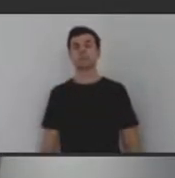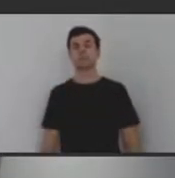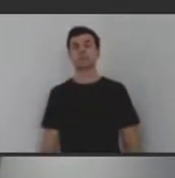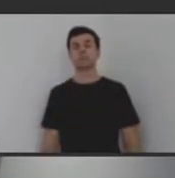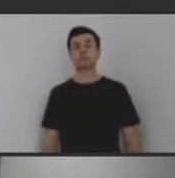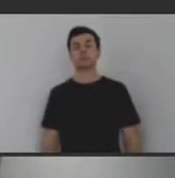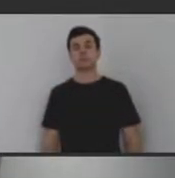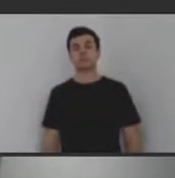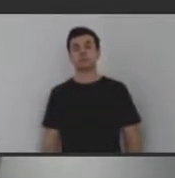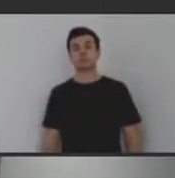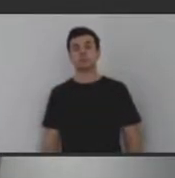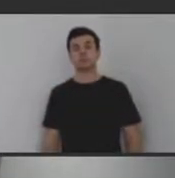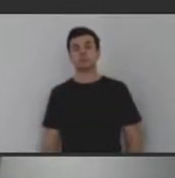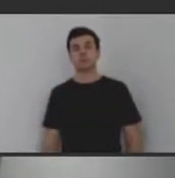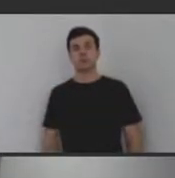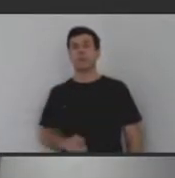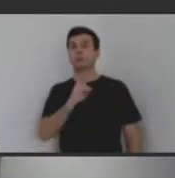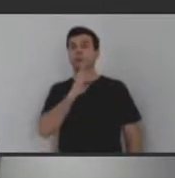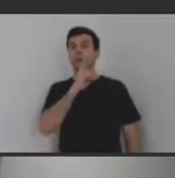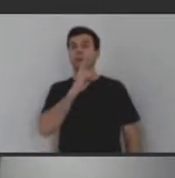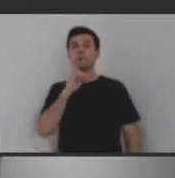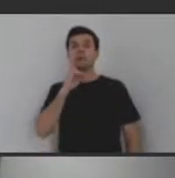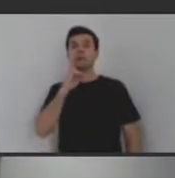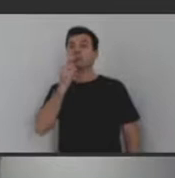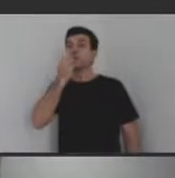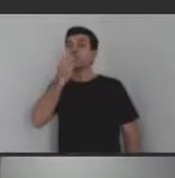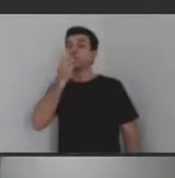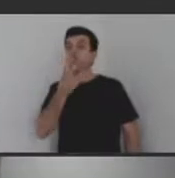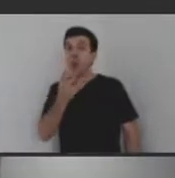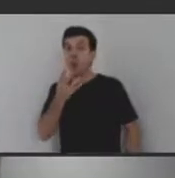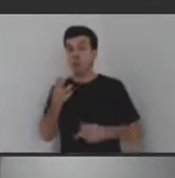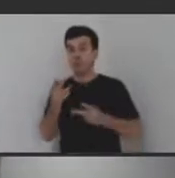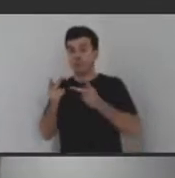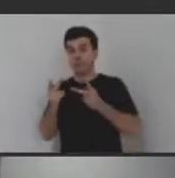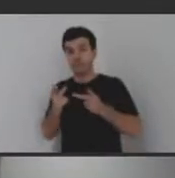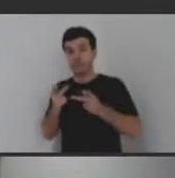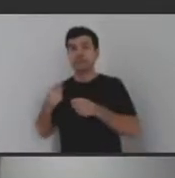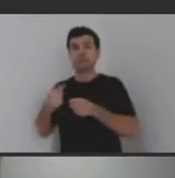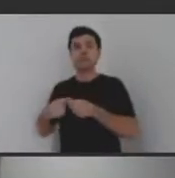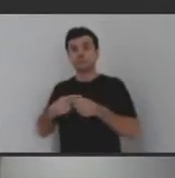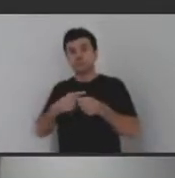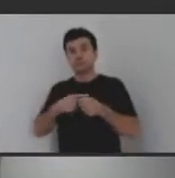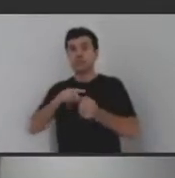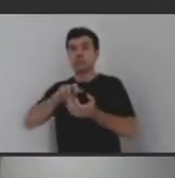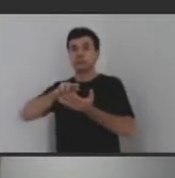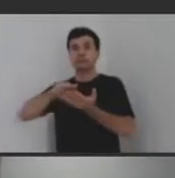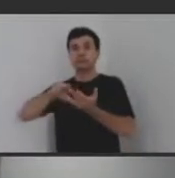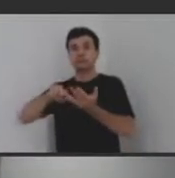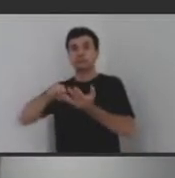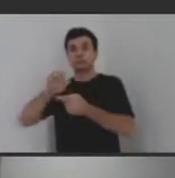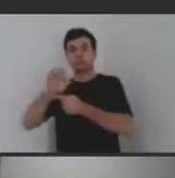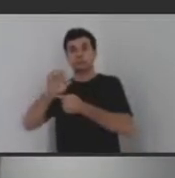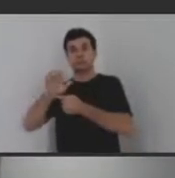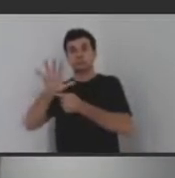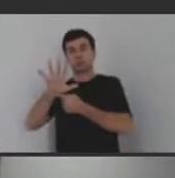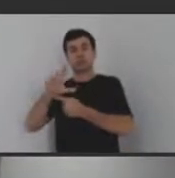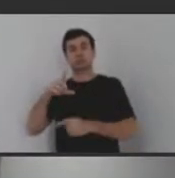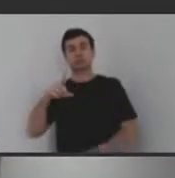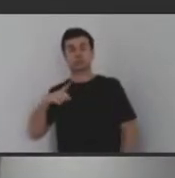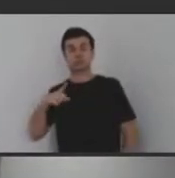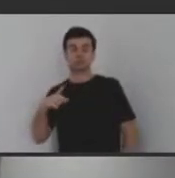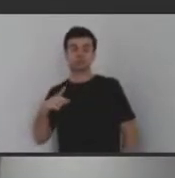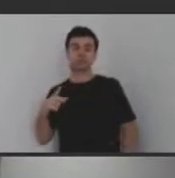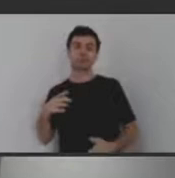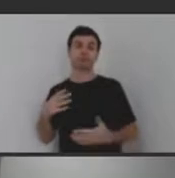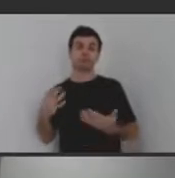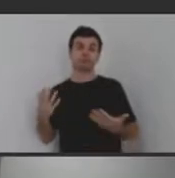esse restaurante do Bom Prato tem várias cidades do nosso estado, e visando que nossa